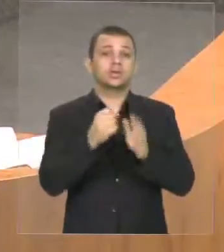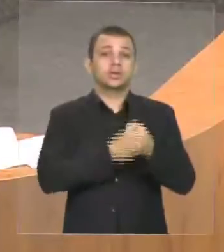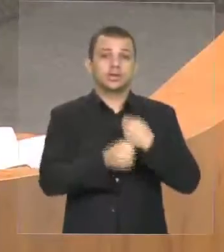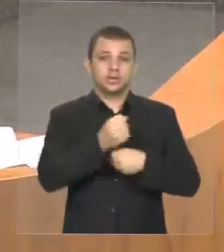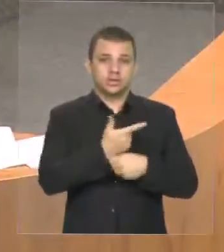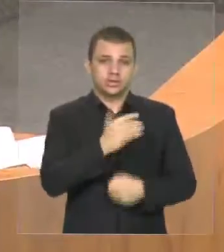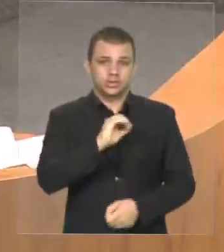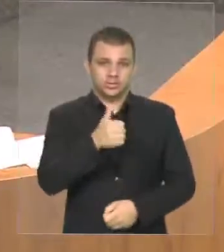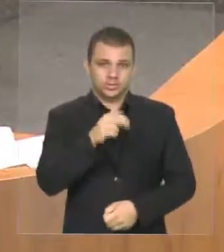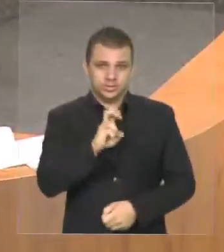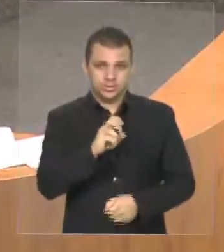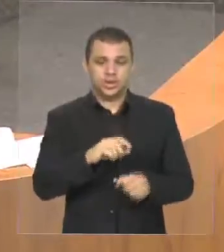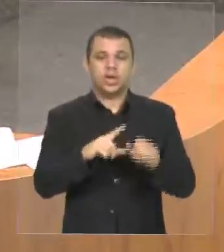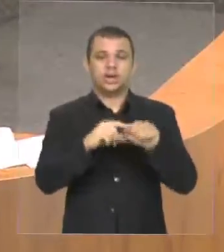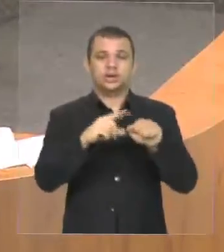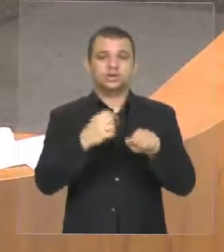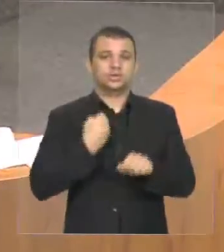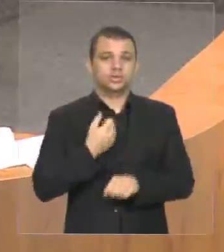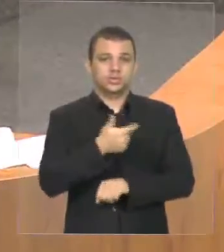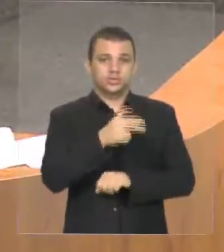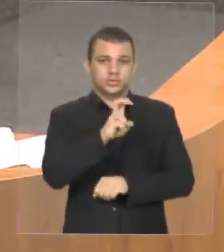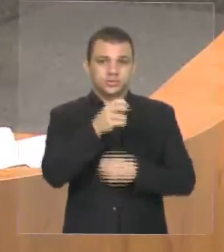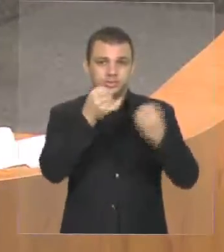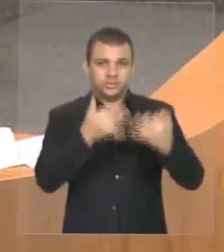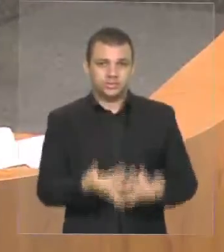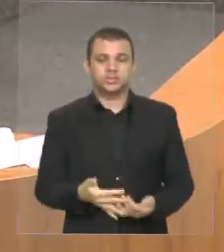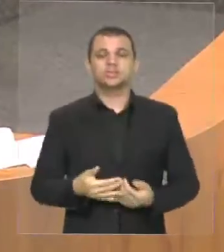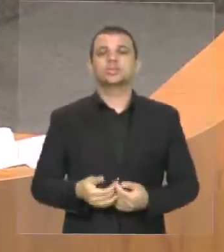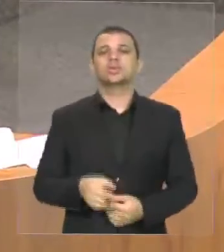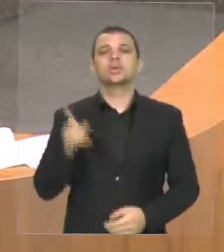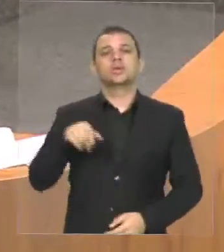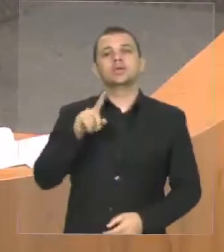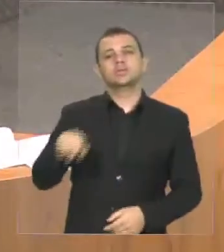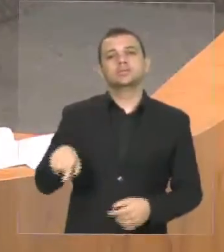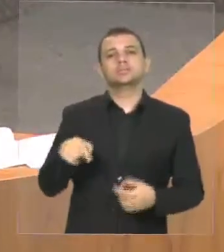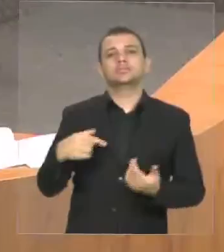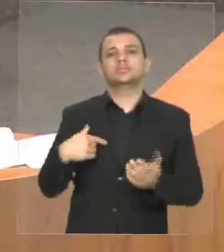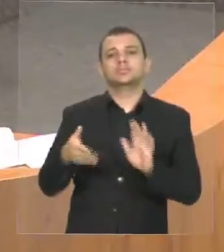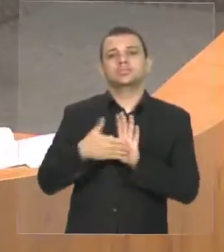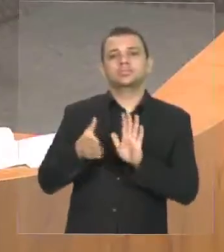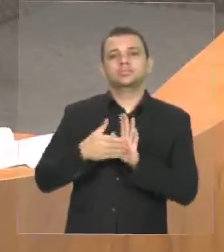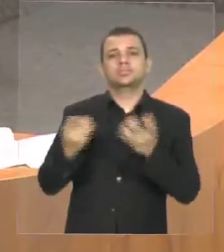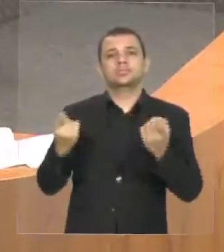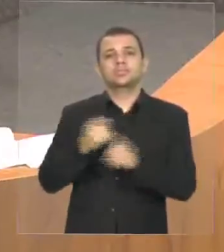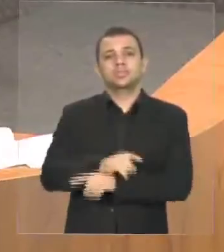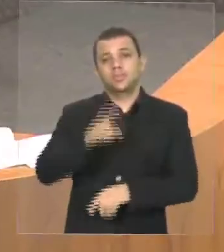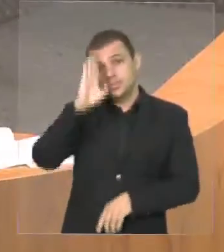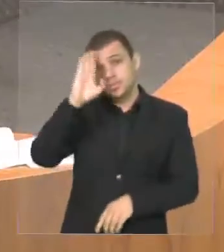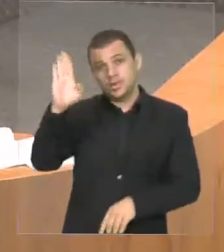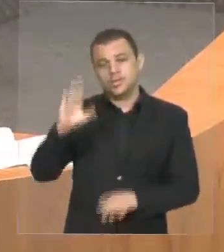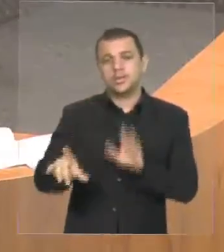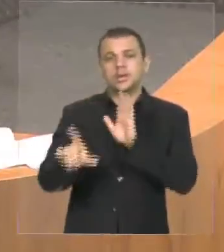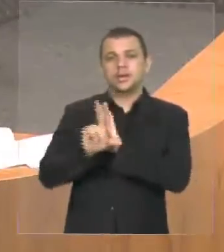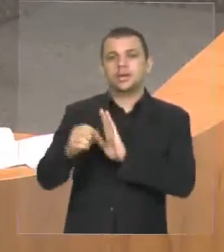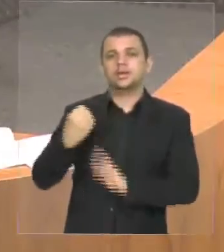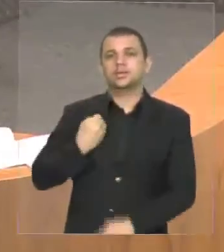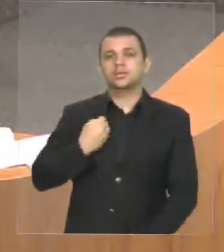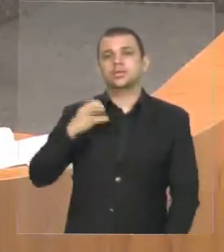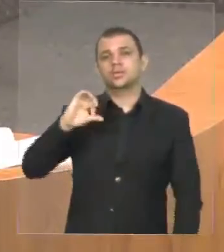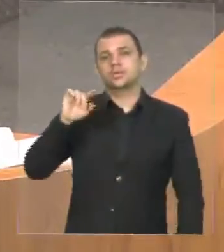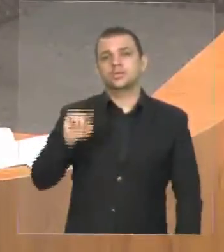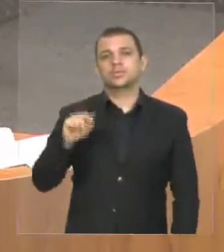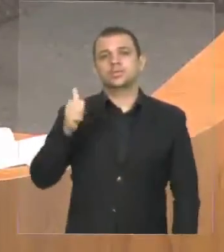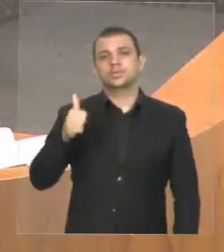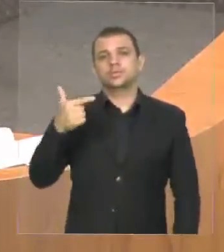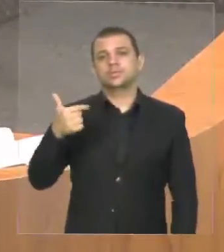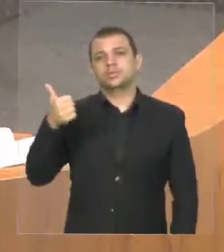artigo 25, revogam-se as disposições em contrário, especialmente a Lei 9.121,